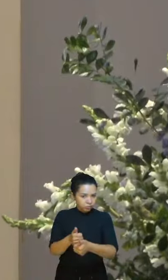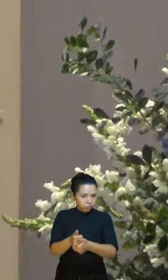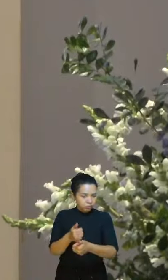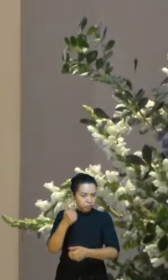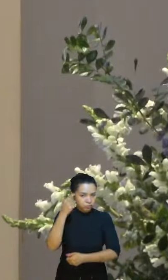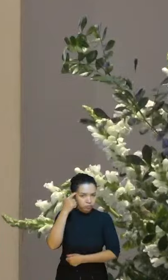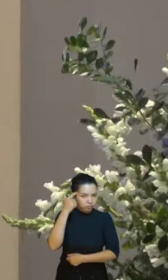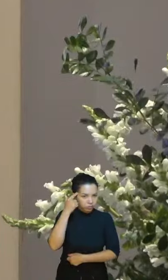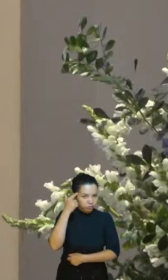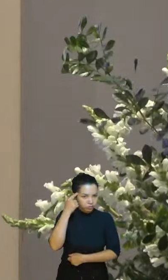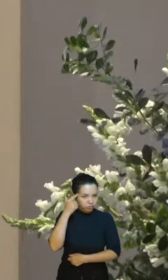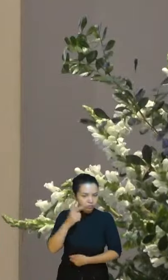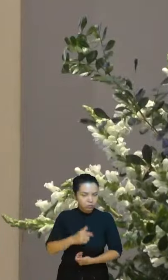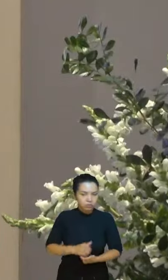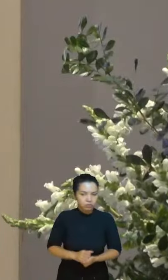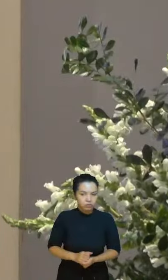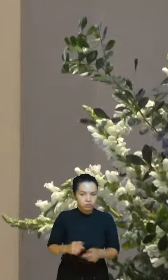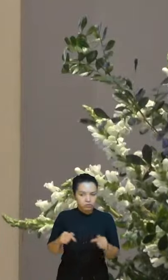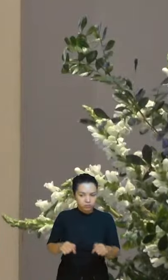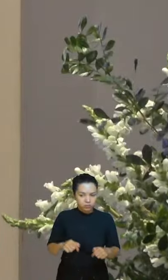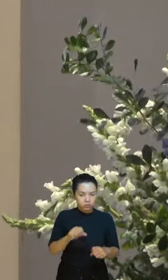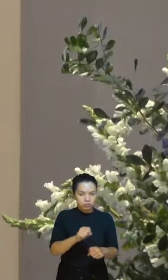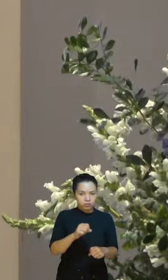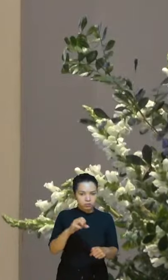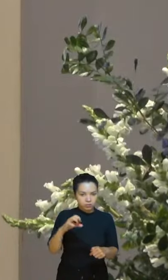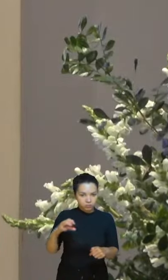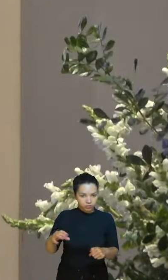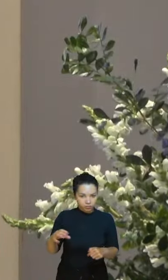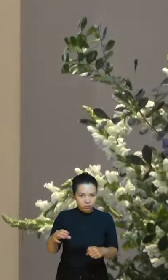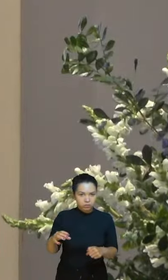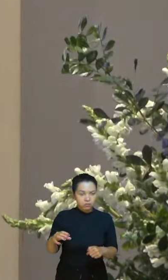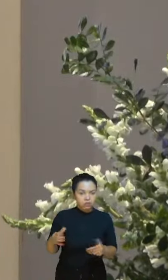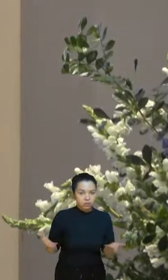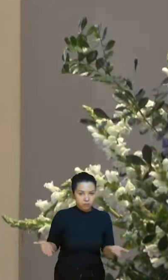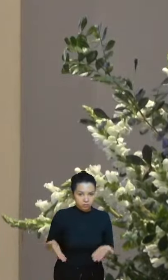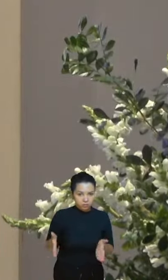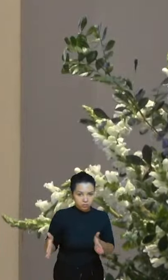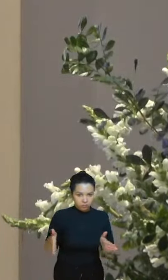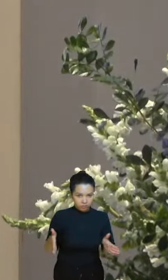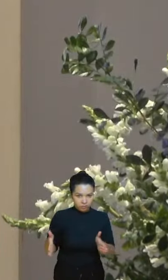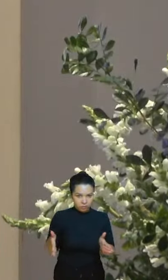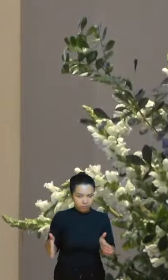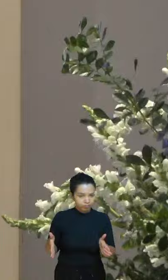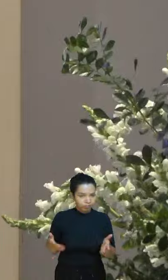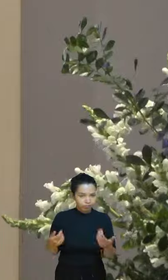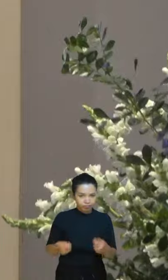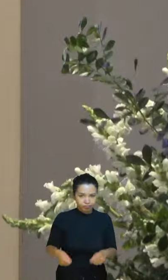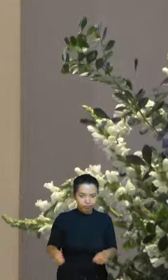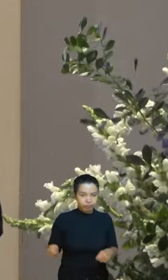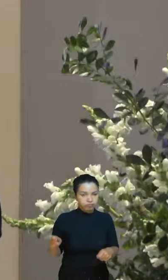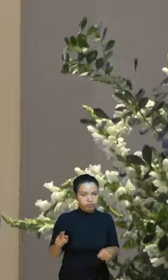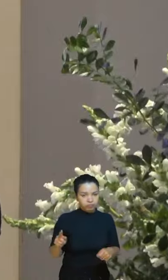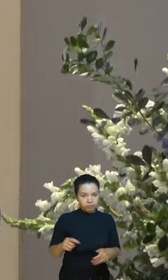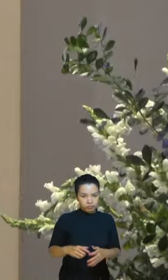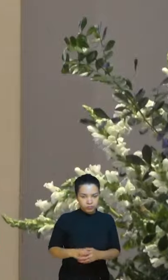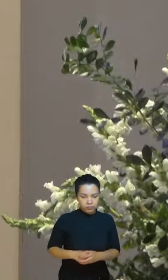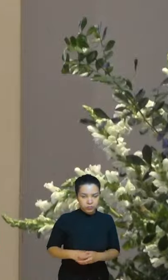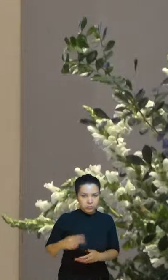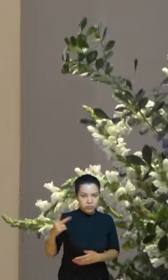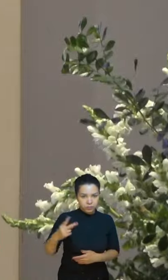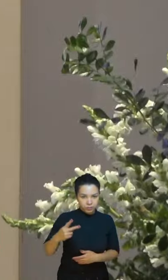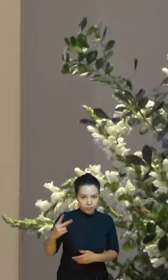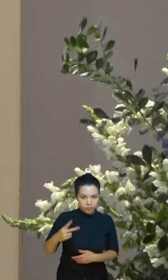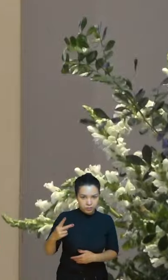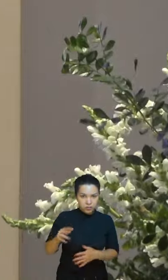para a realidade de Santa Catarina algo no momento desnecessário segundo